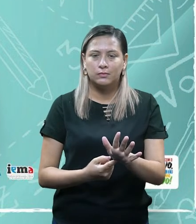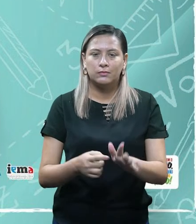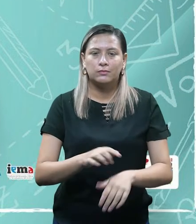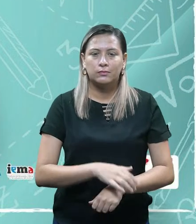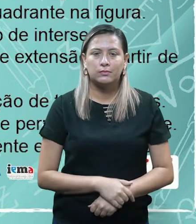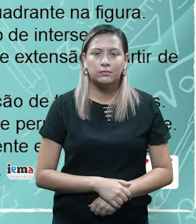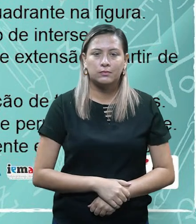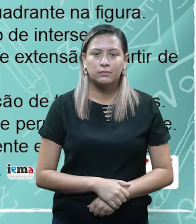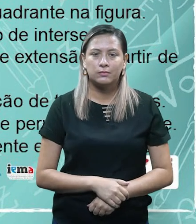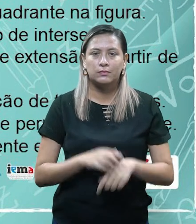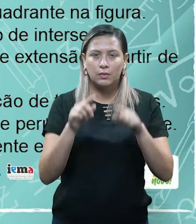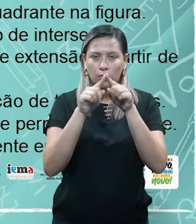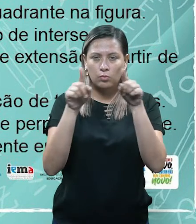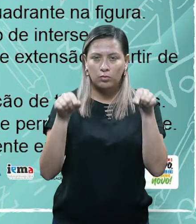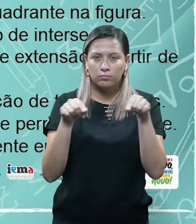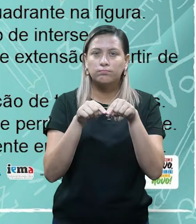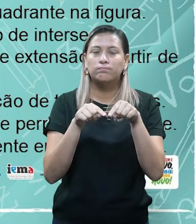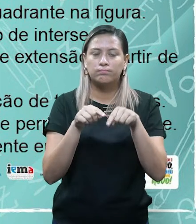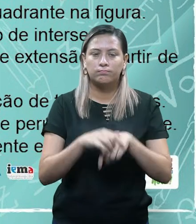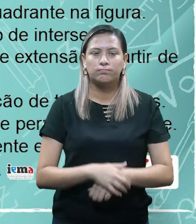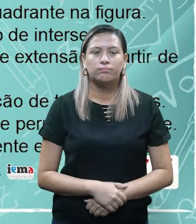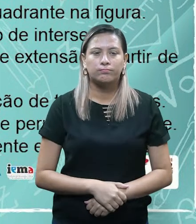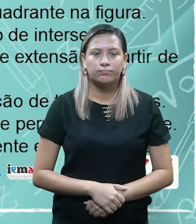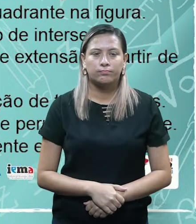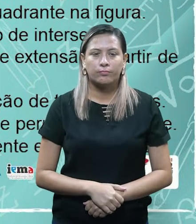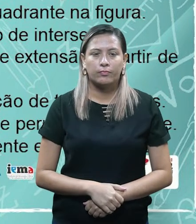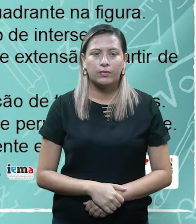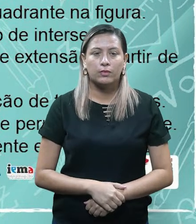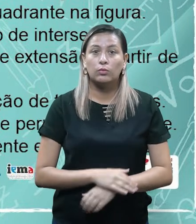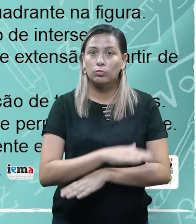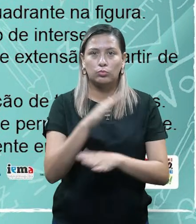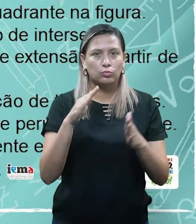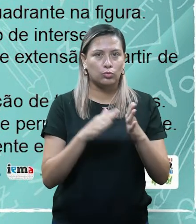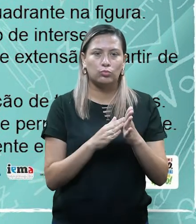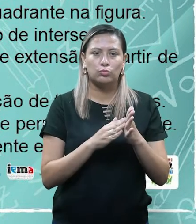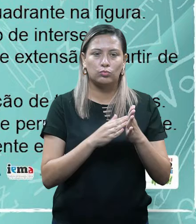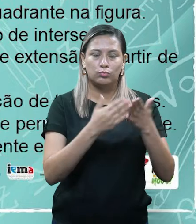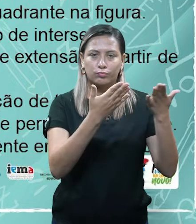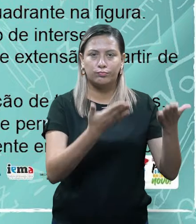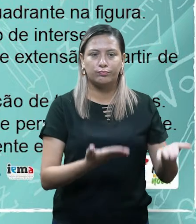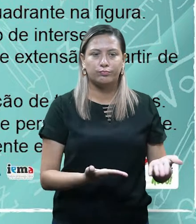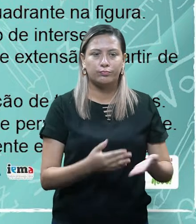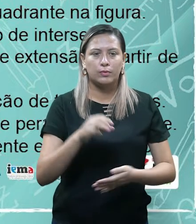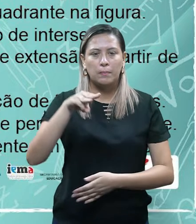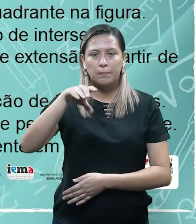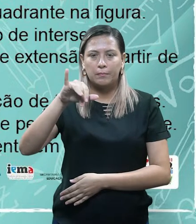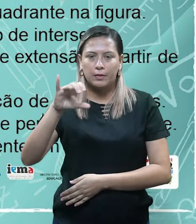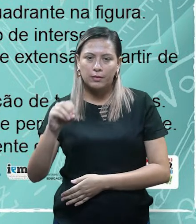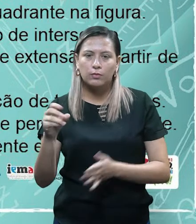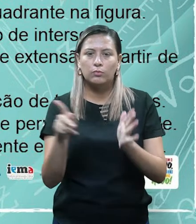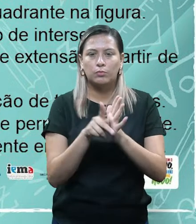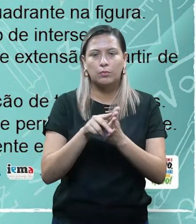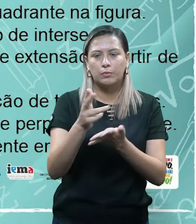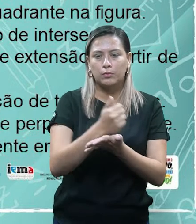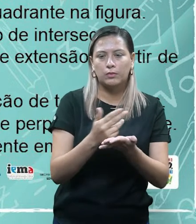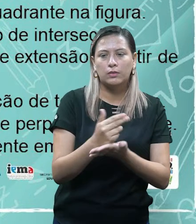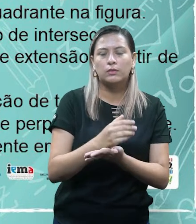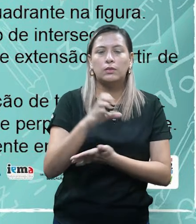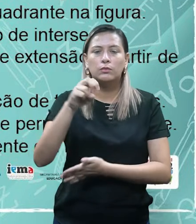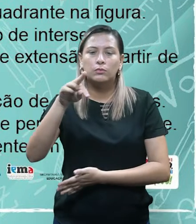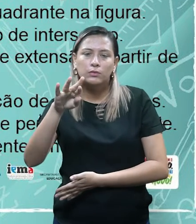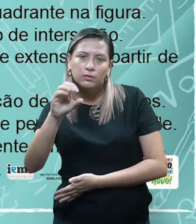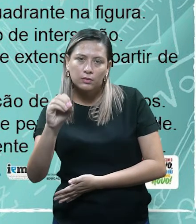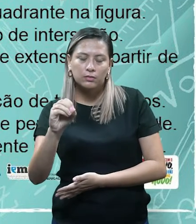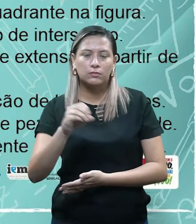mostrar esse quadradinho. Da mesma forma, todos esses itens. Então, eu tenho o meio do meu desenho, eu tenho o centro do meu desenho,